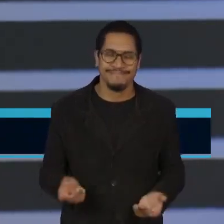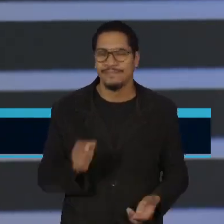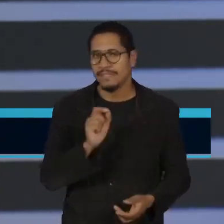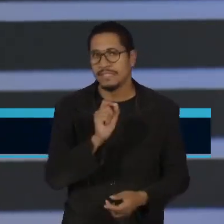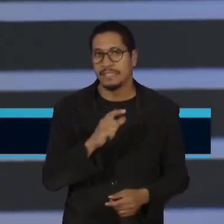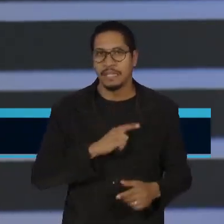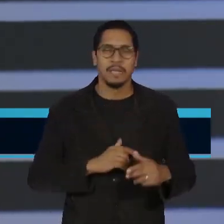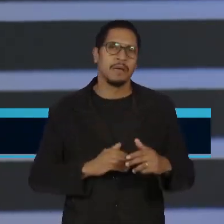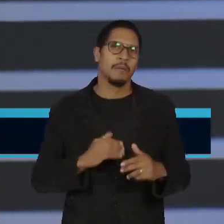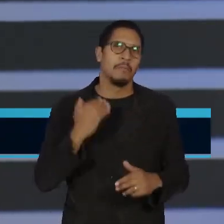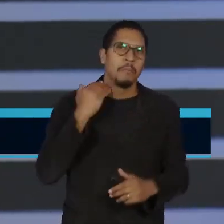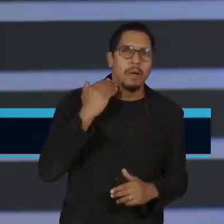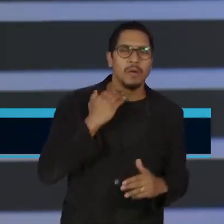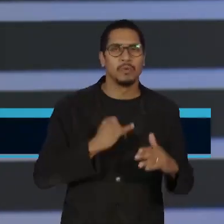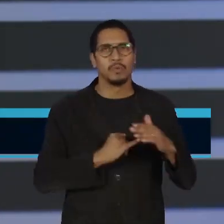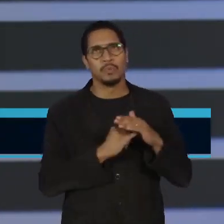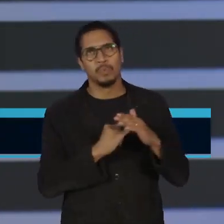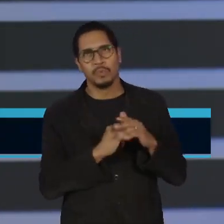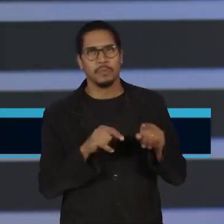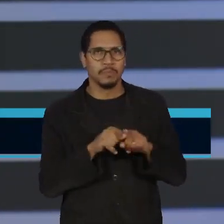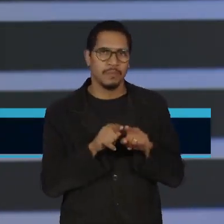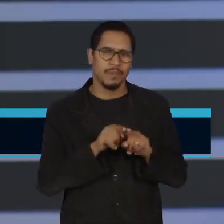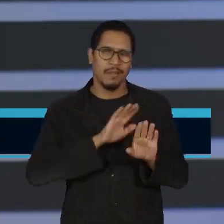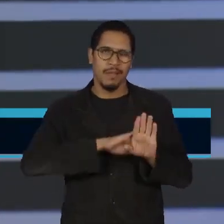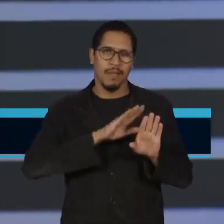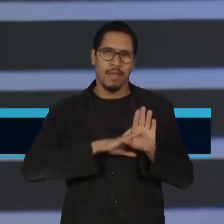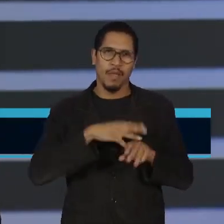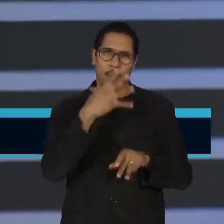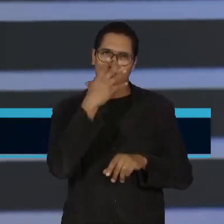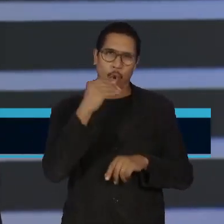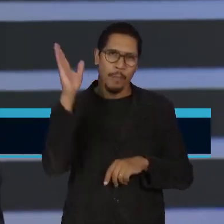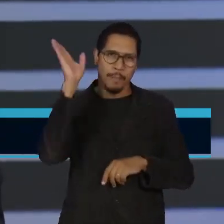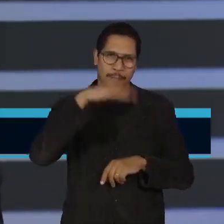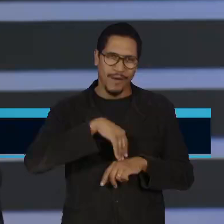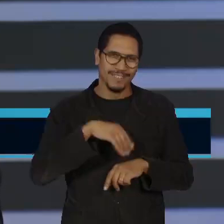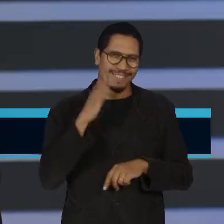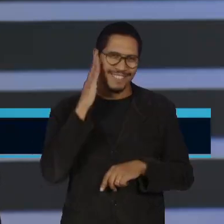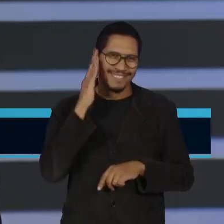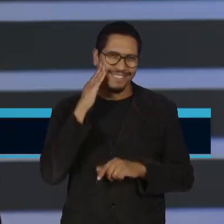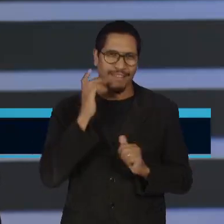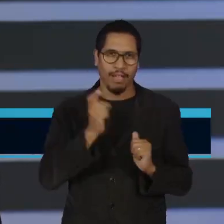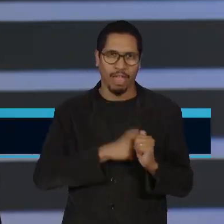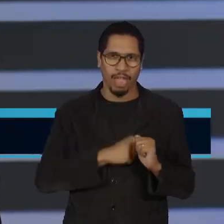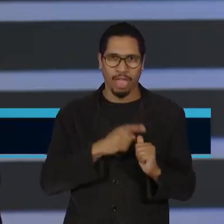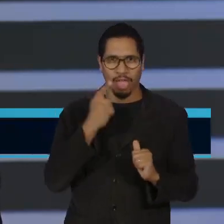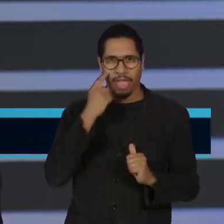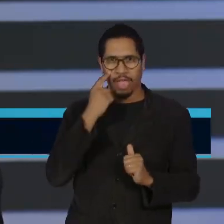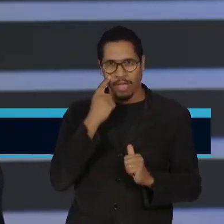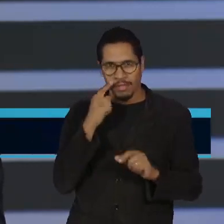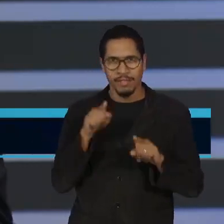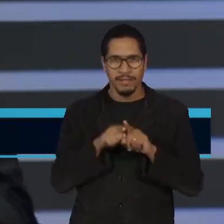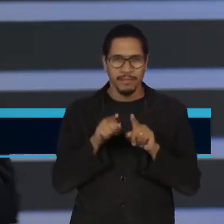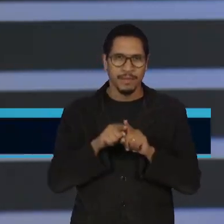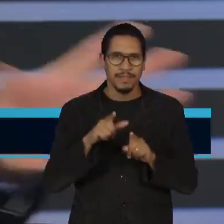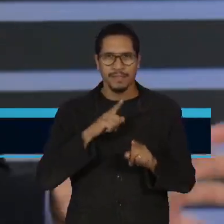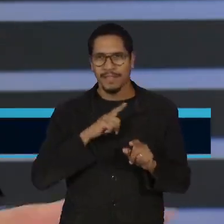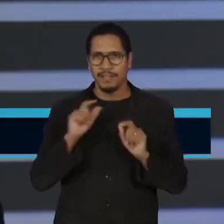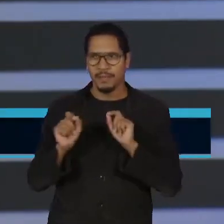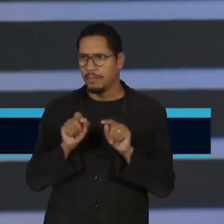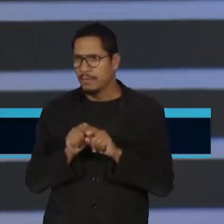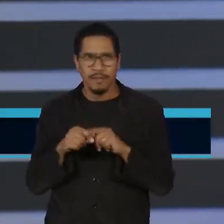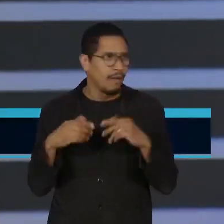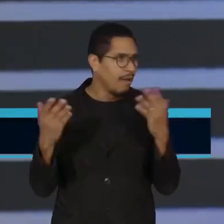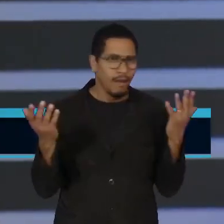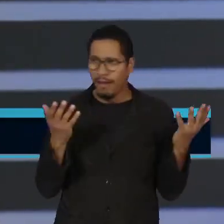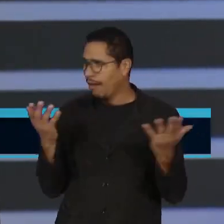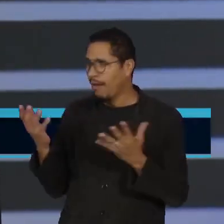instituições financeiras, bancos, os lobo-mal da história das dívidas, e vai ver, no final das contas, fica só o chapeuzinho nos lençóis que o lobo-mal comeu